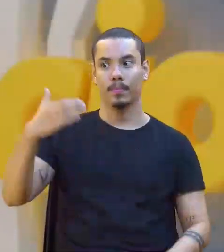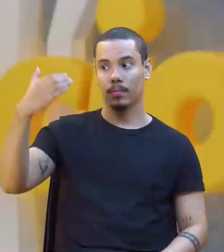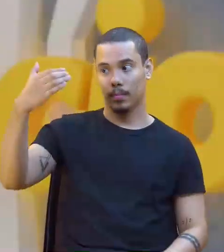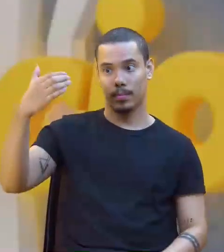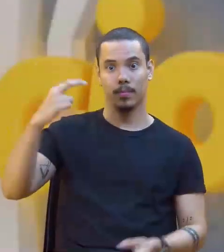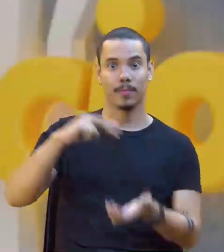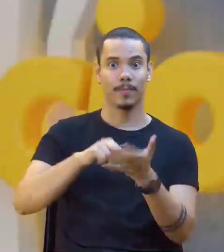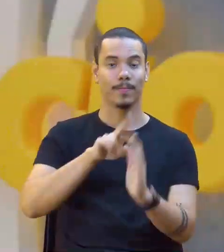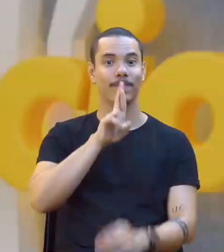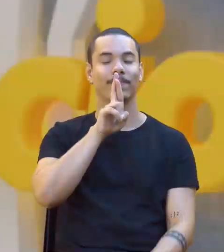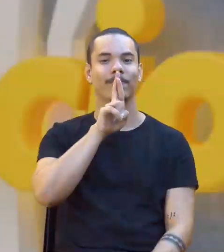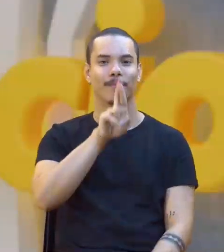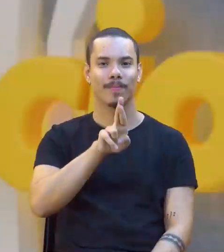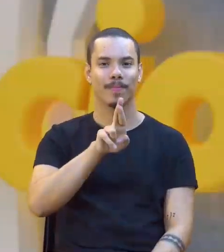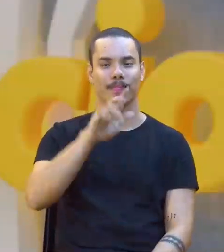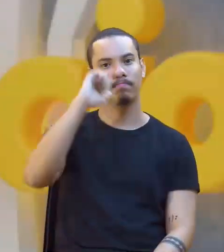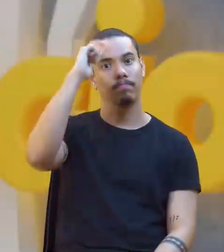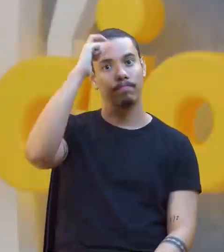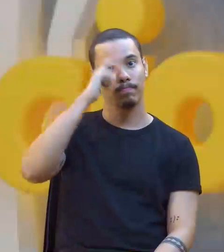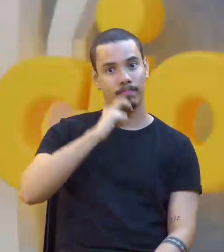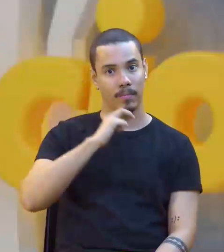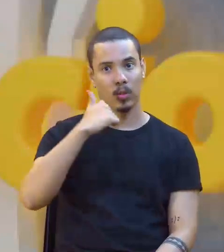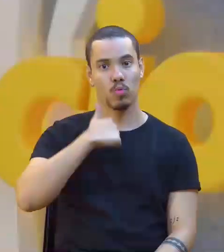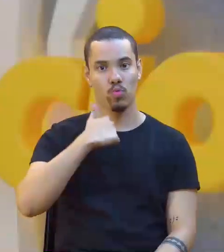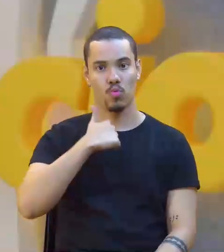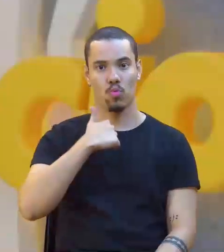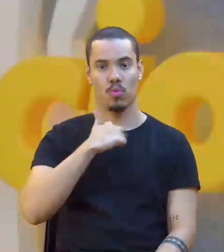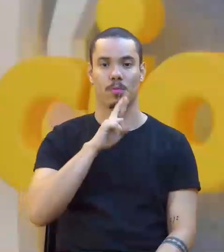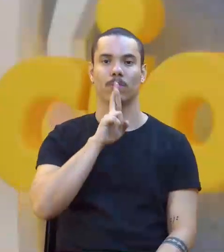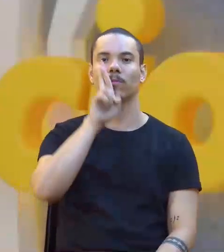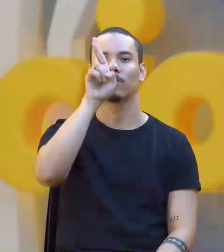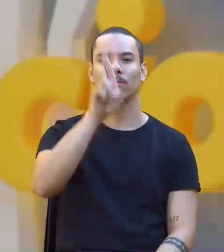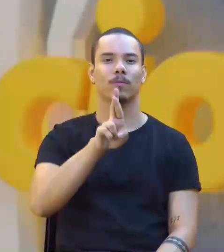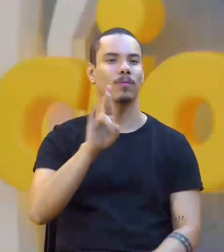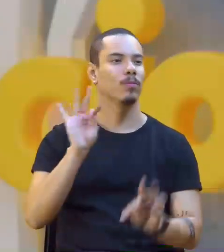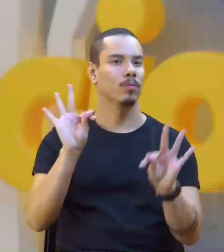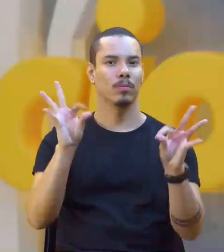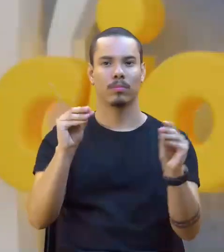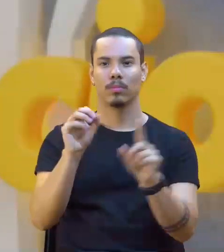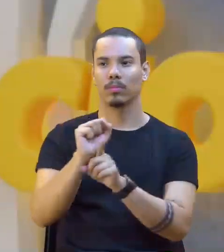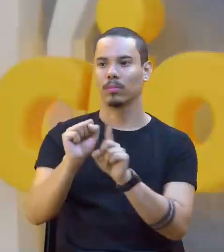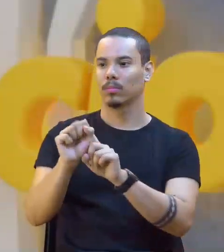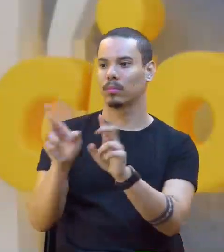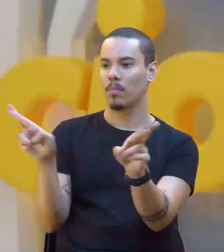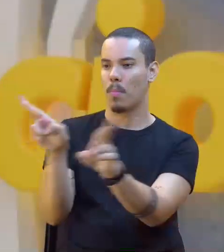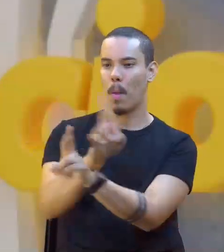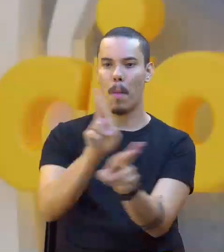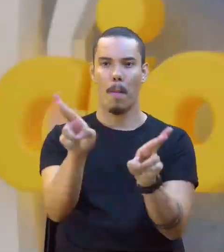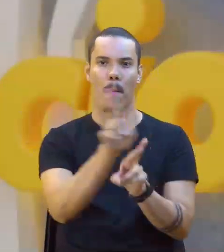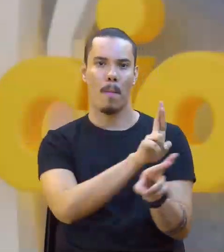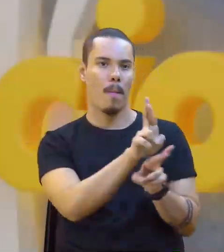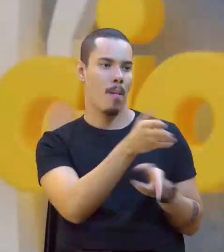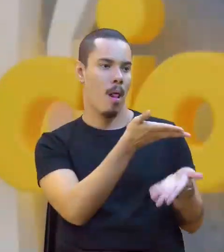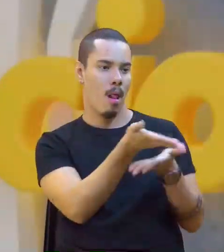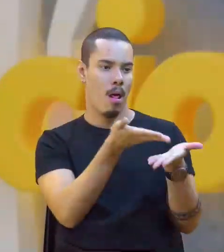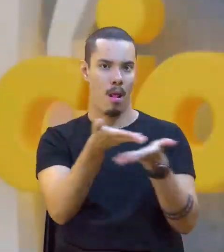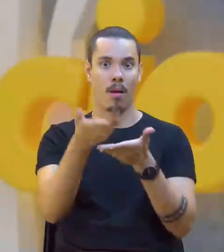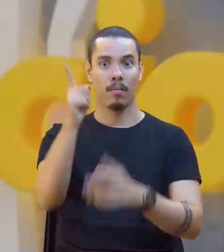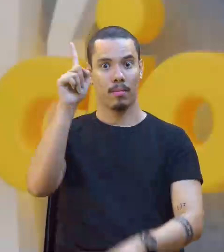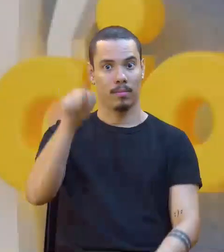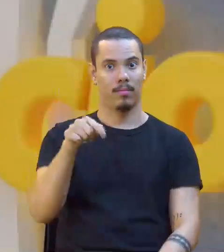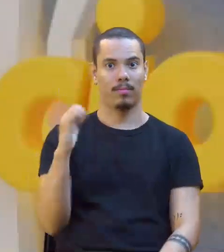resultado. Eu sou resultado das minhas relações sociais. E é importante